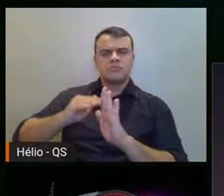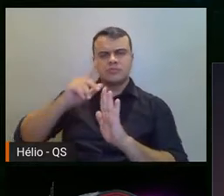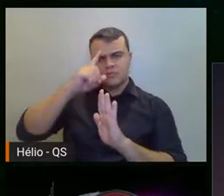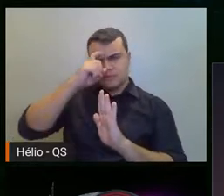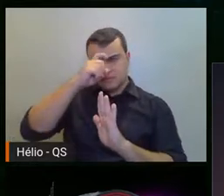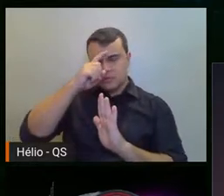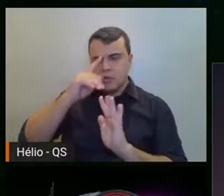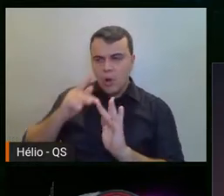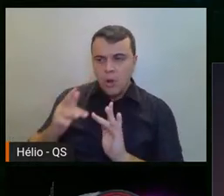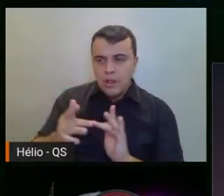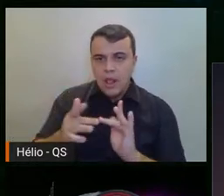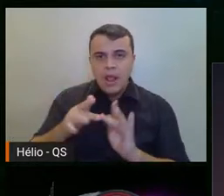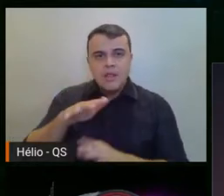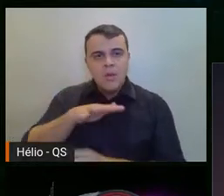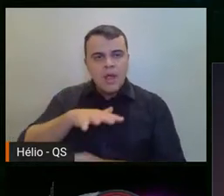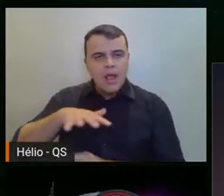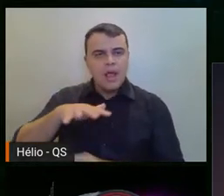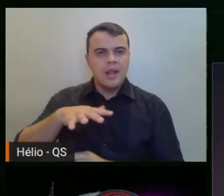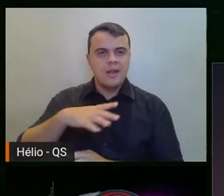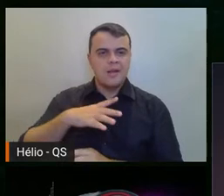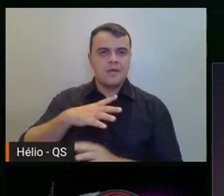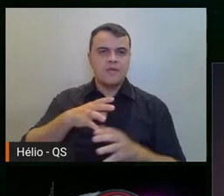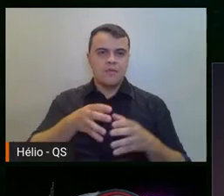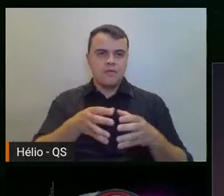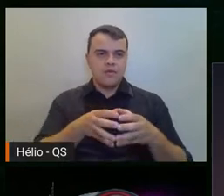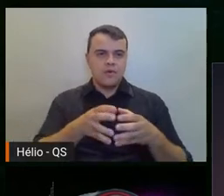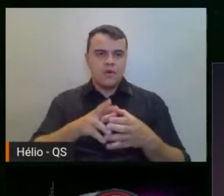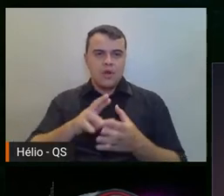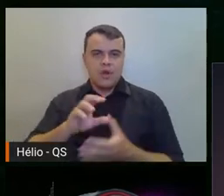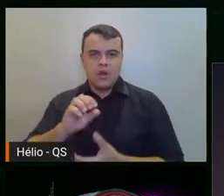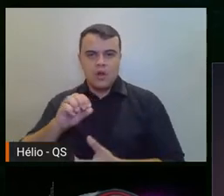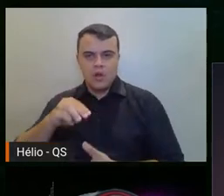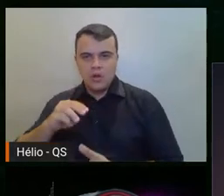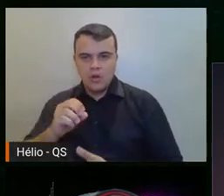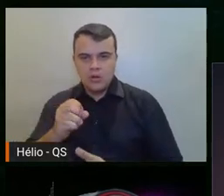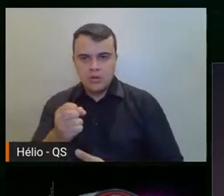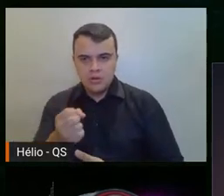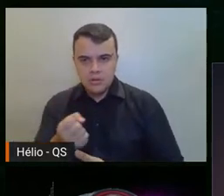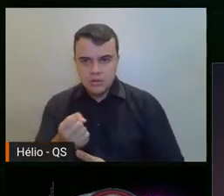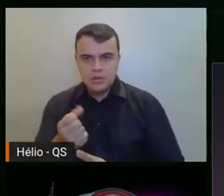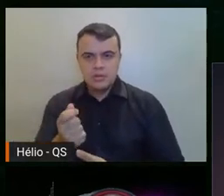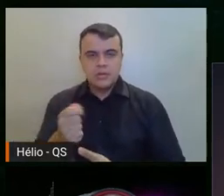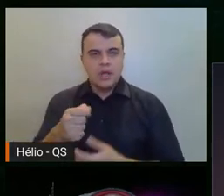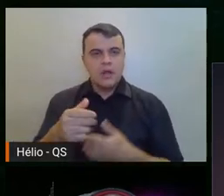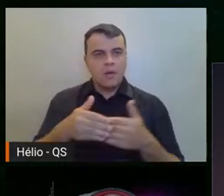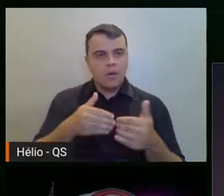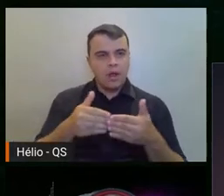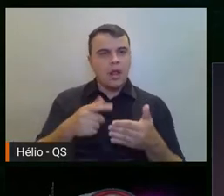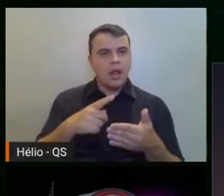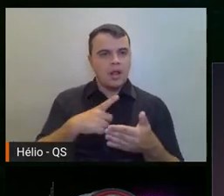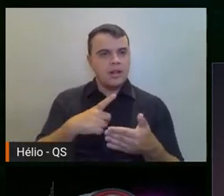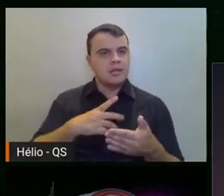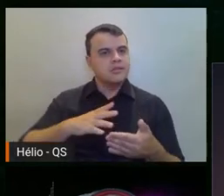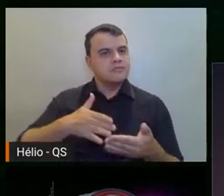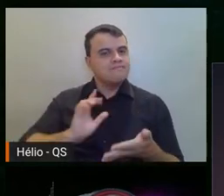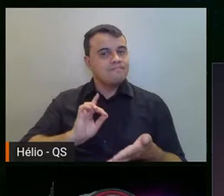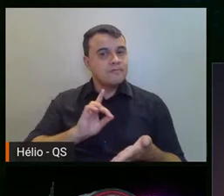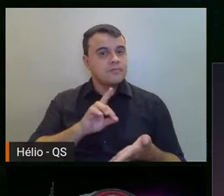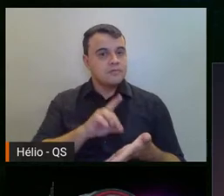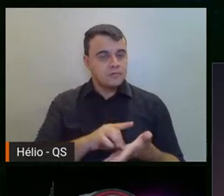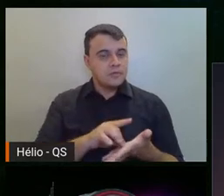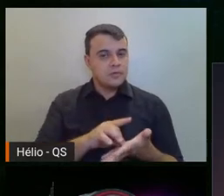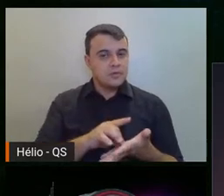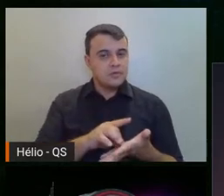pela pela área do fórum pelo Rooms pelo pelo discord pelo canal que for mas realmente é